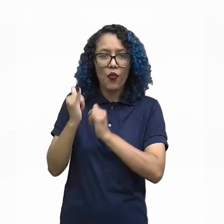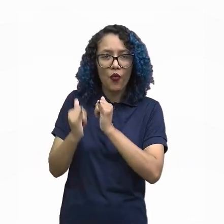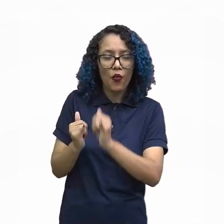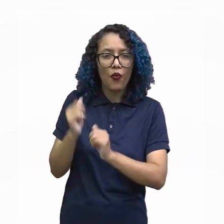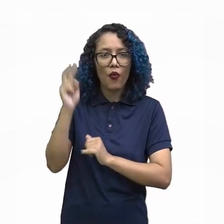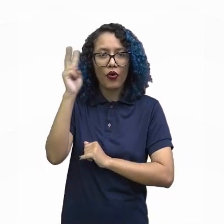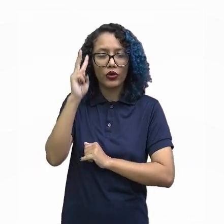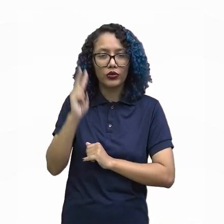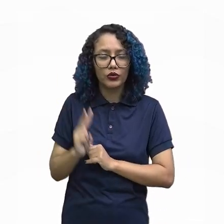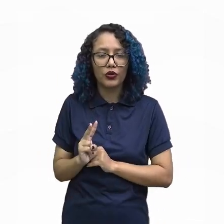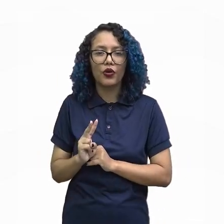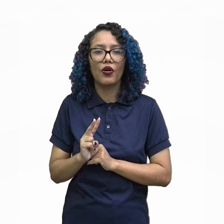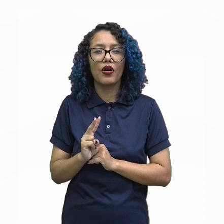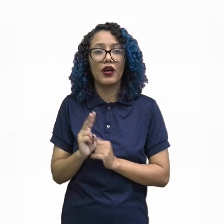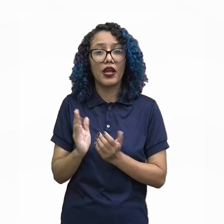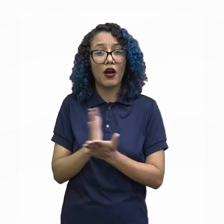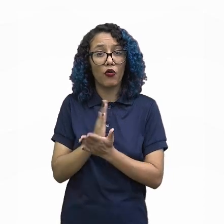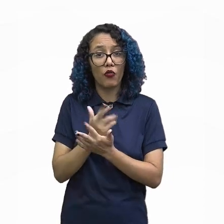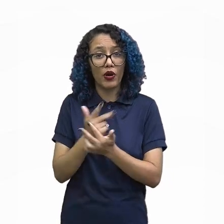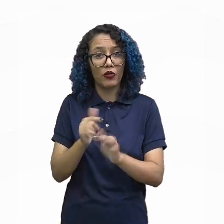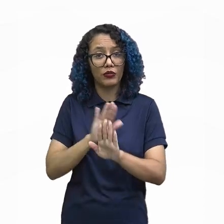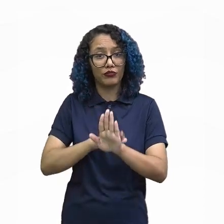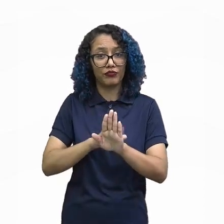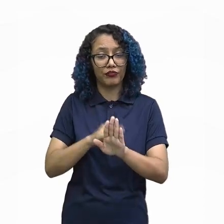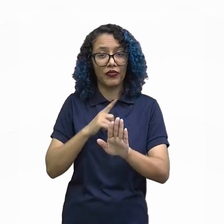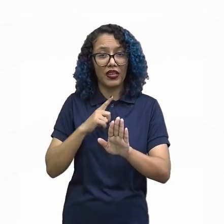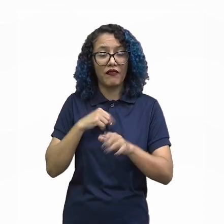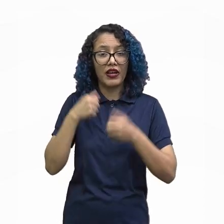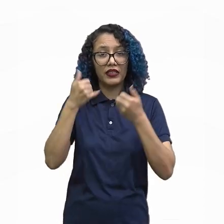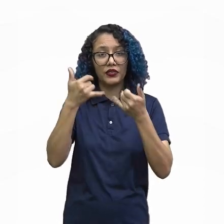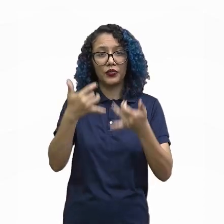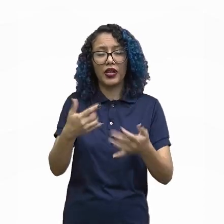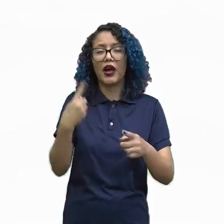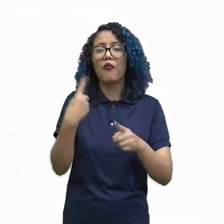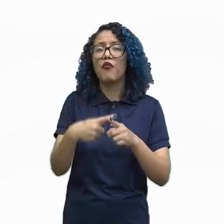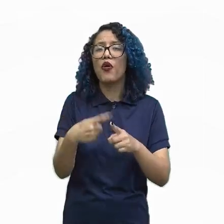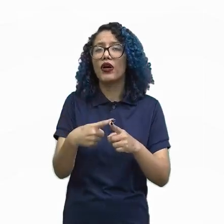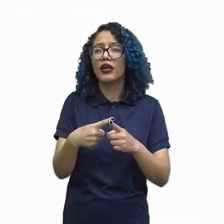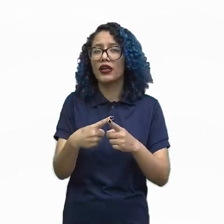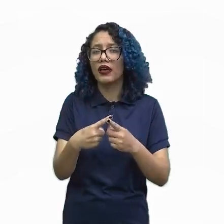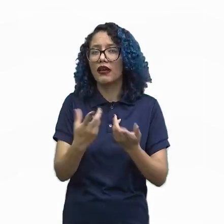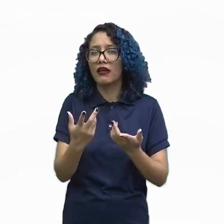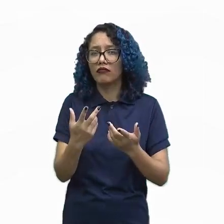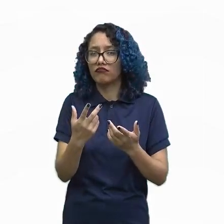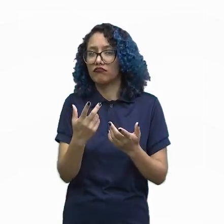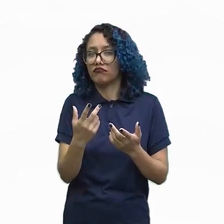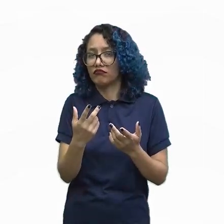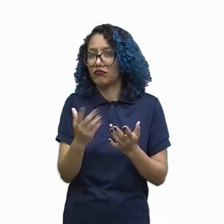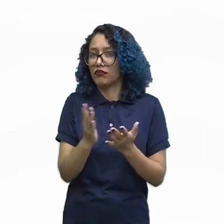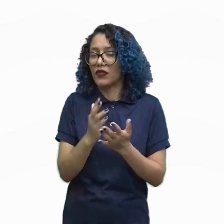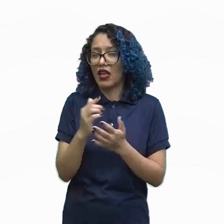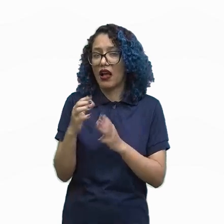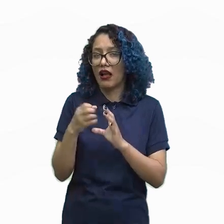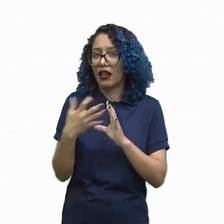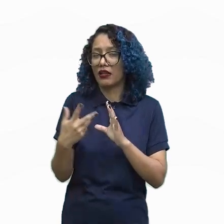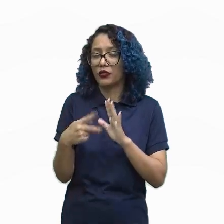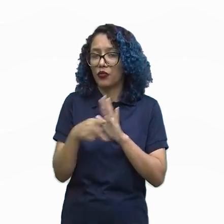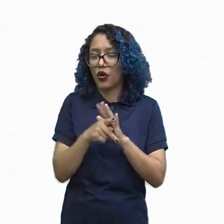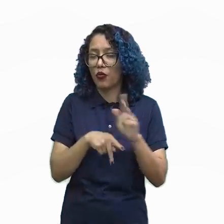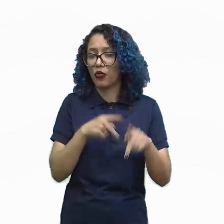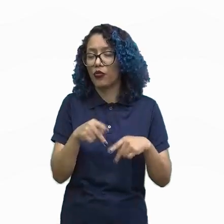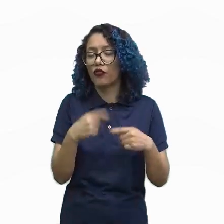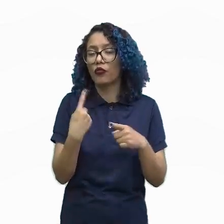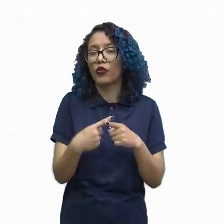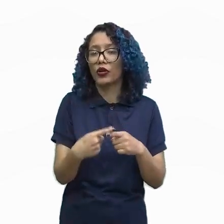conto, tem ali algo que vai justificar o porquê de alguma coisa daquela comunidade. E as